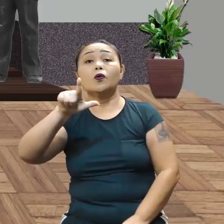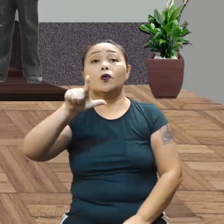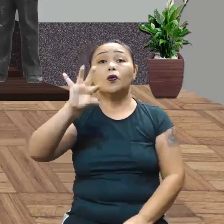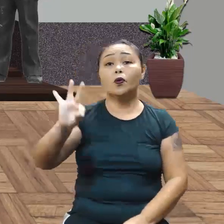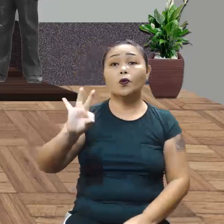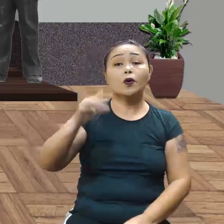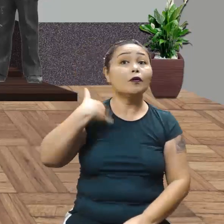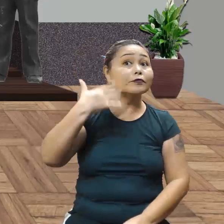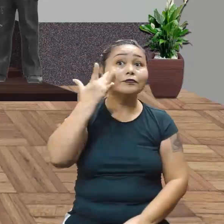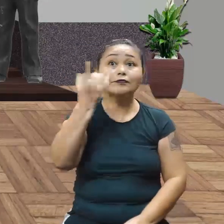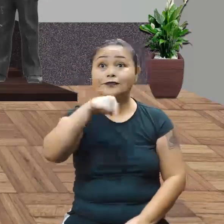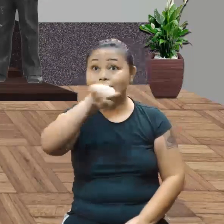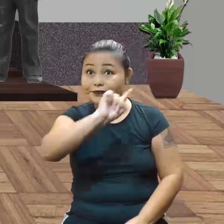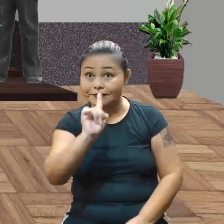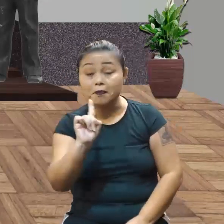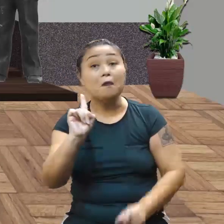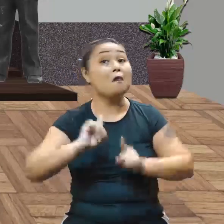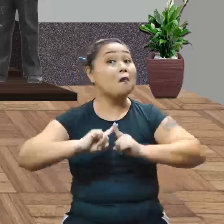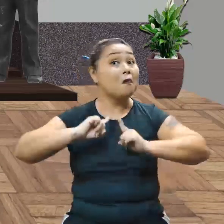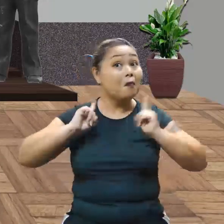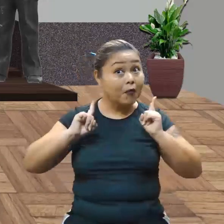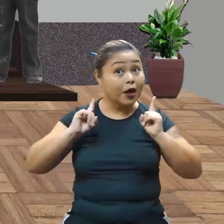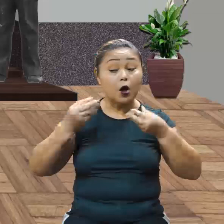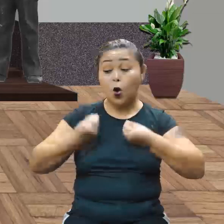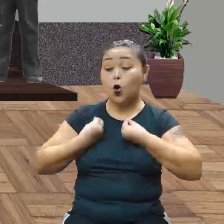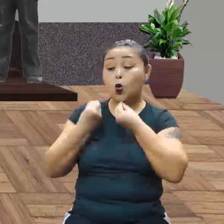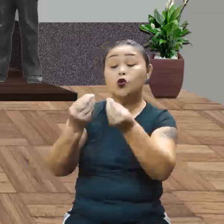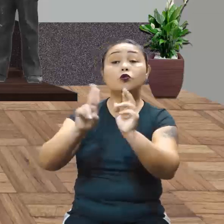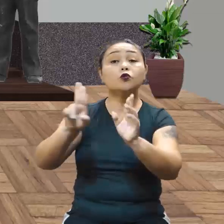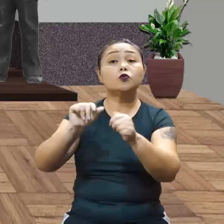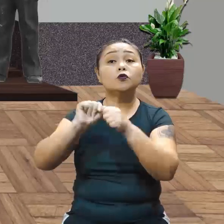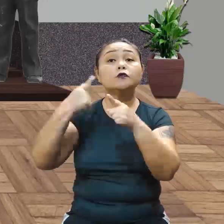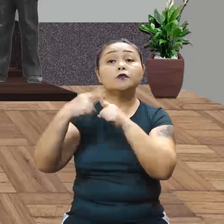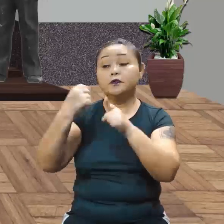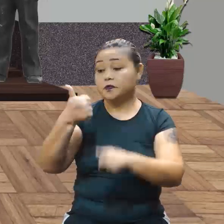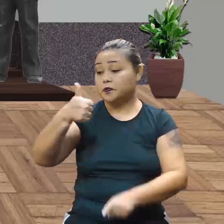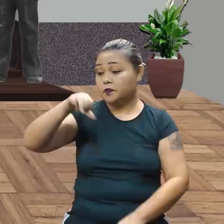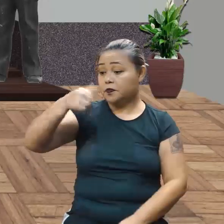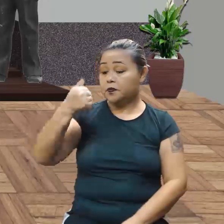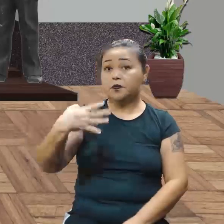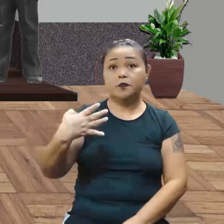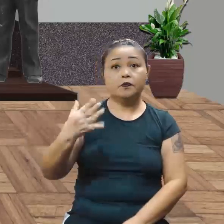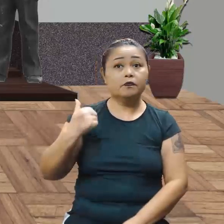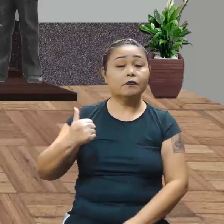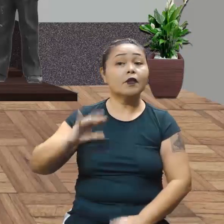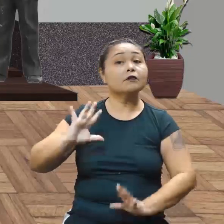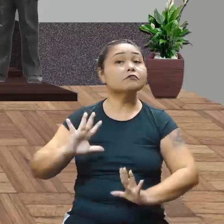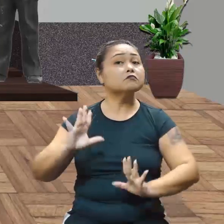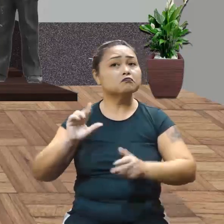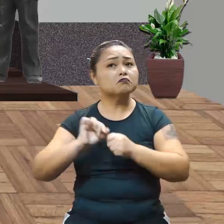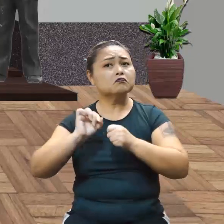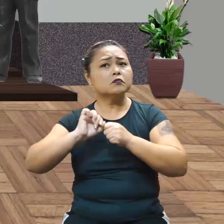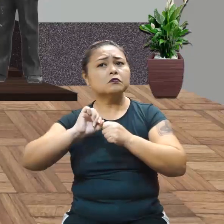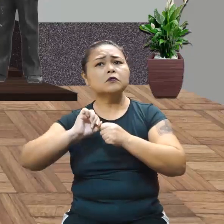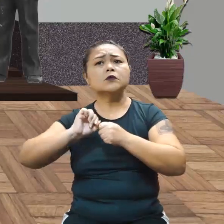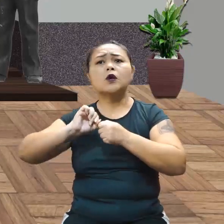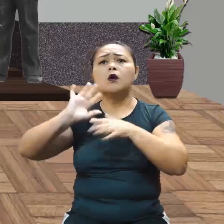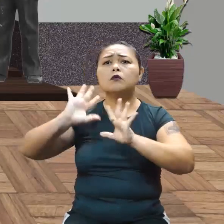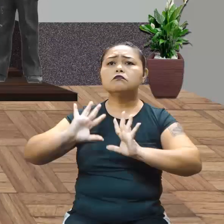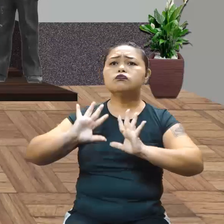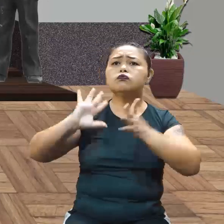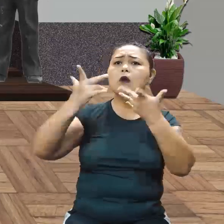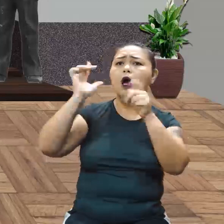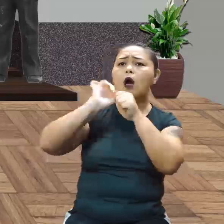não sabiam, né? Mas ela recebe isso aí porque em 1914 foi comemorado o